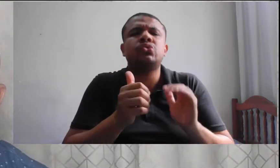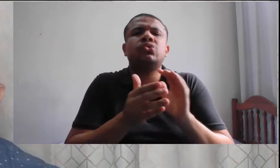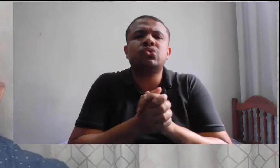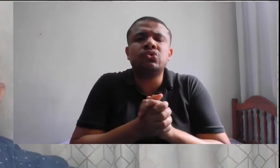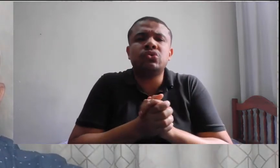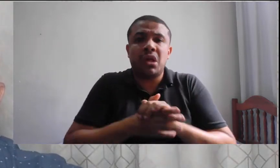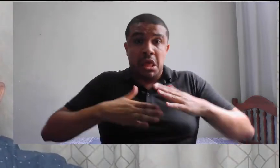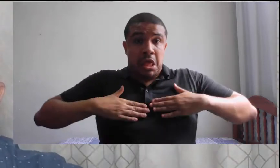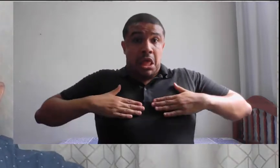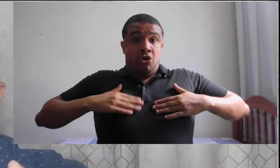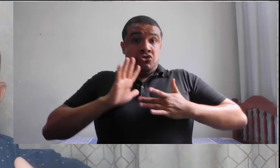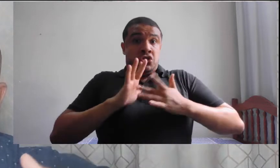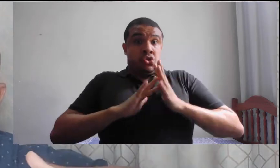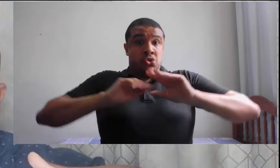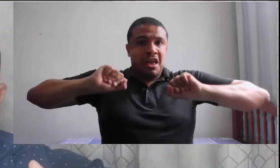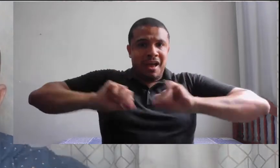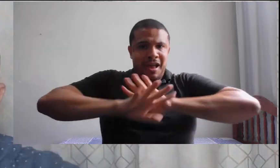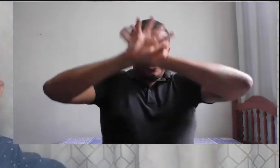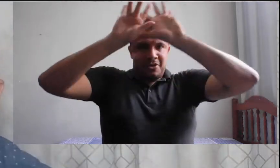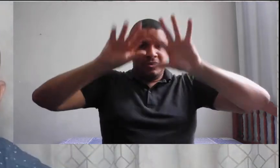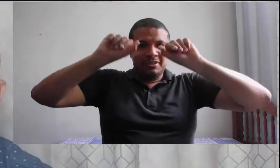A minha glória precisa, Tita,